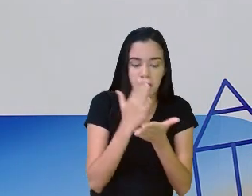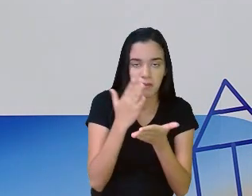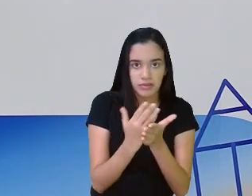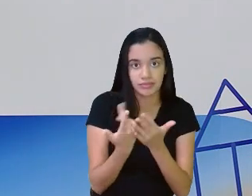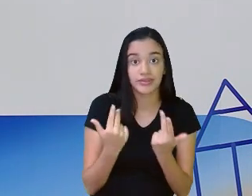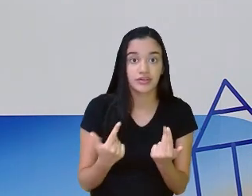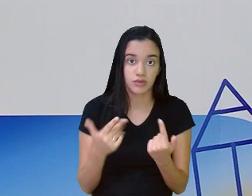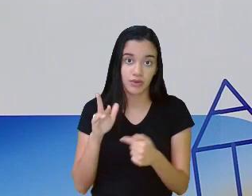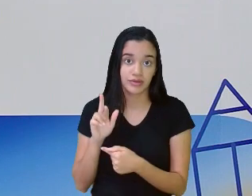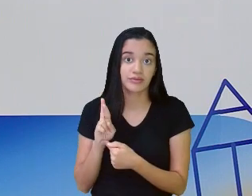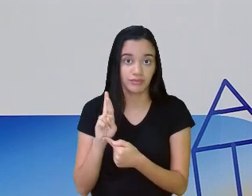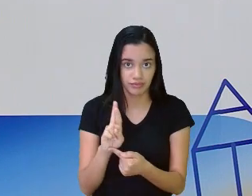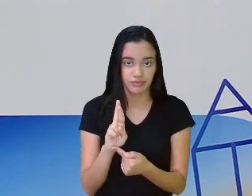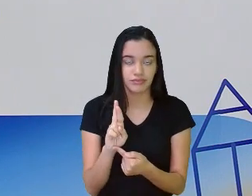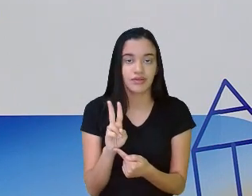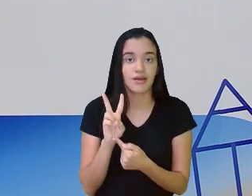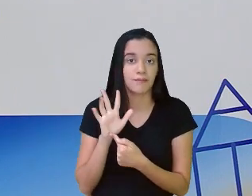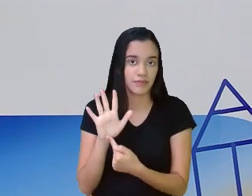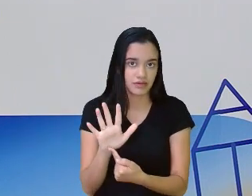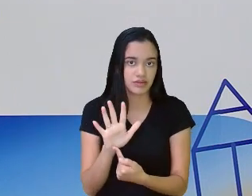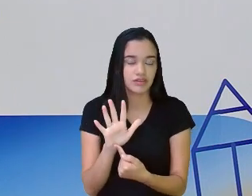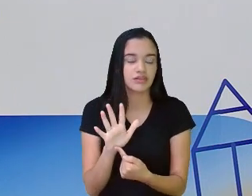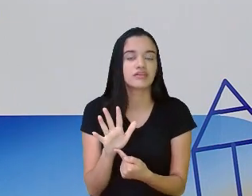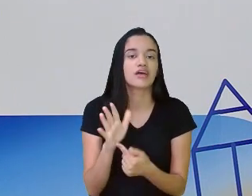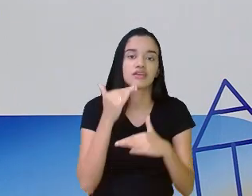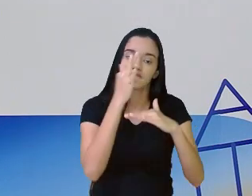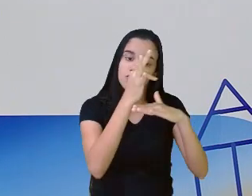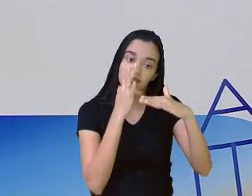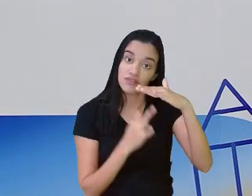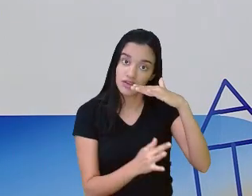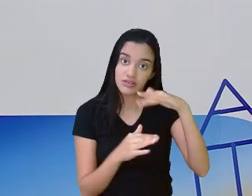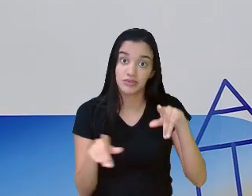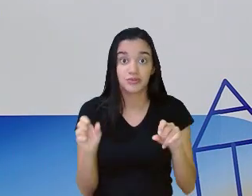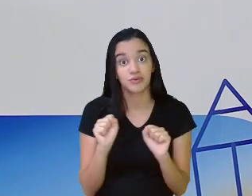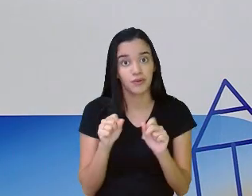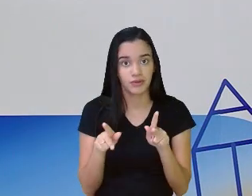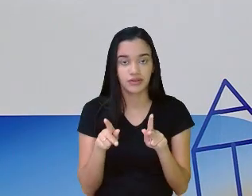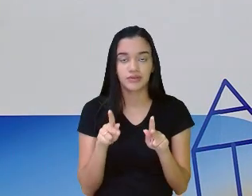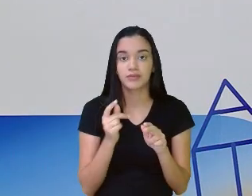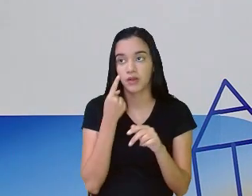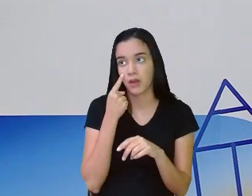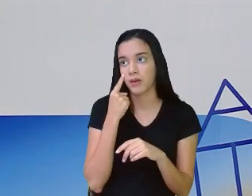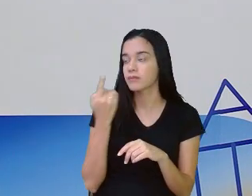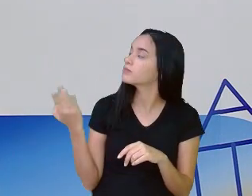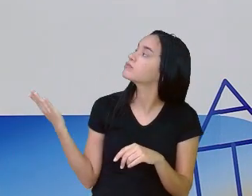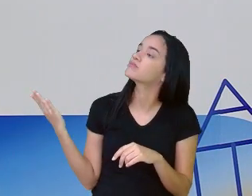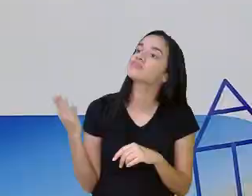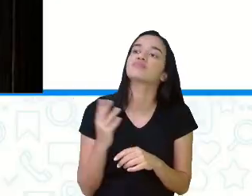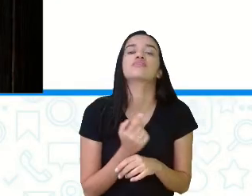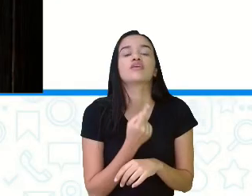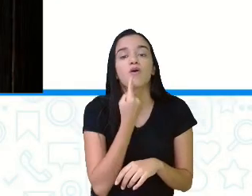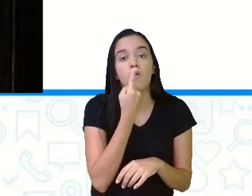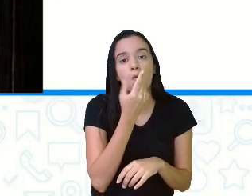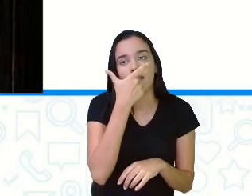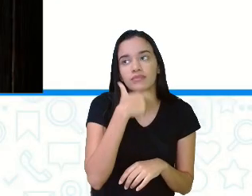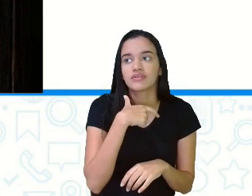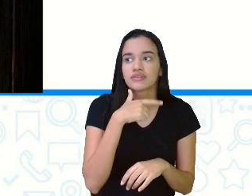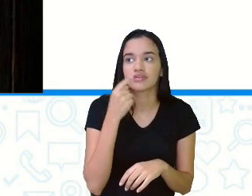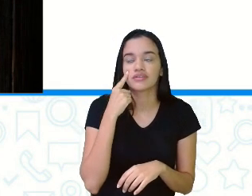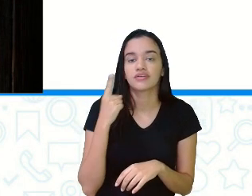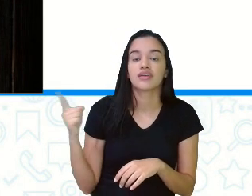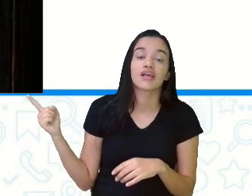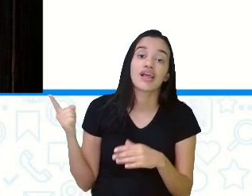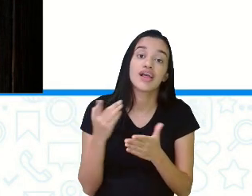e representá-los a partir de frações, beleza? Ó, 1 inteiro, ali